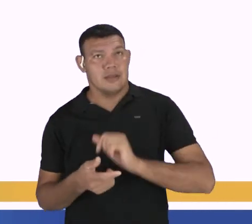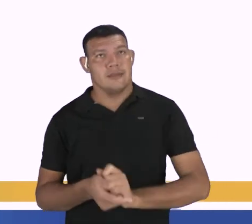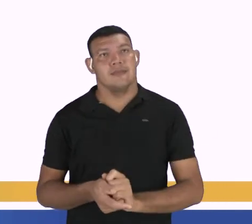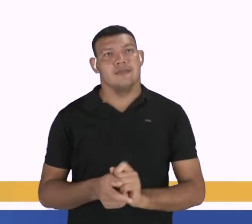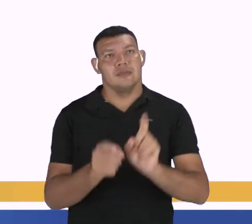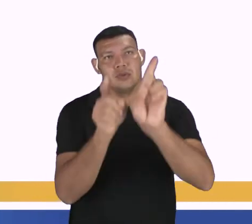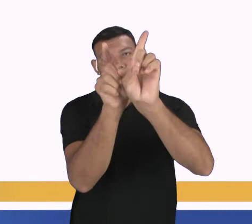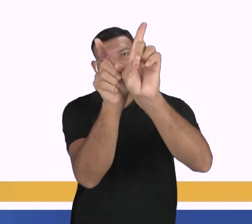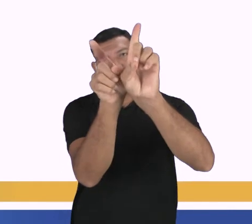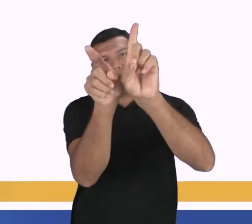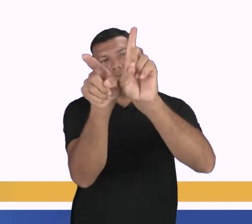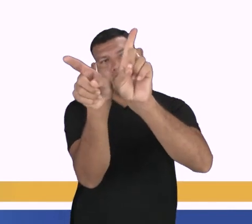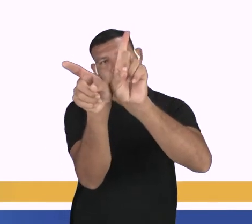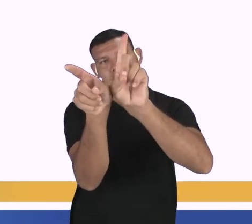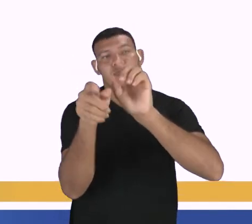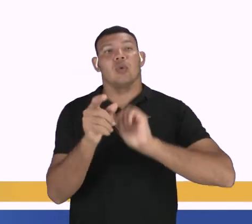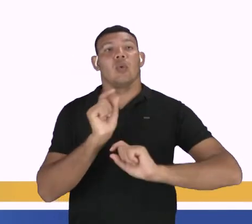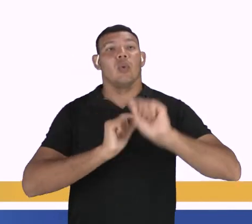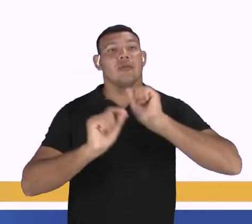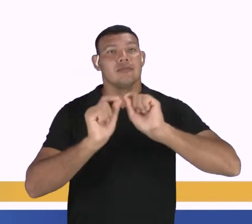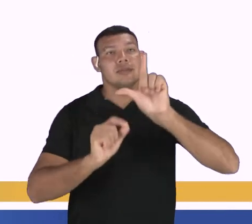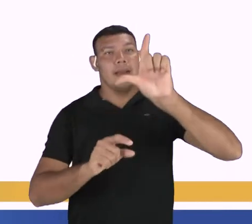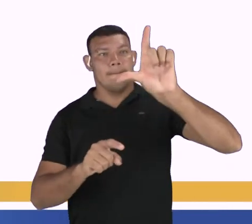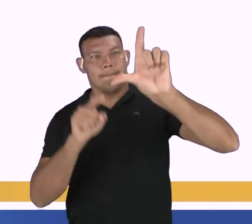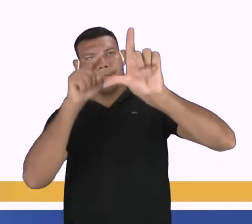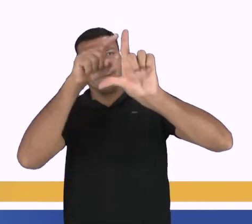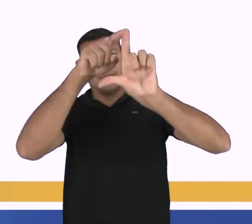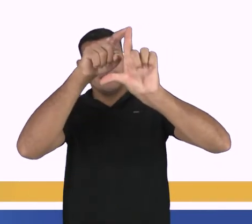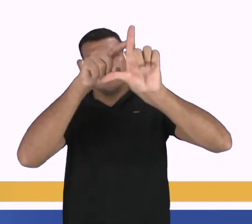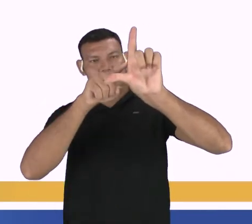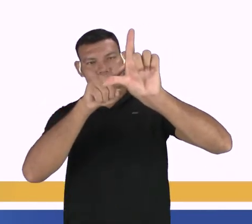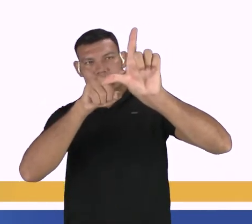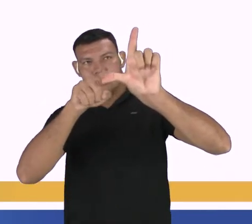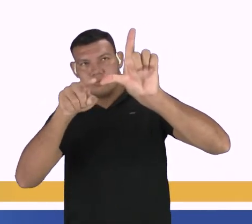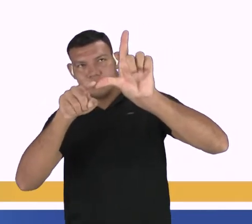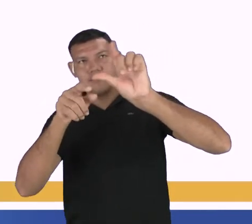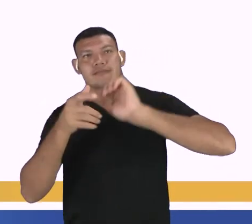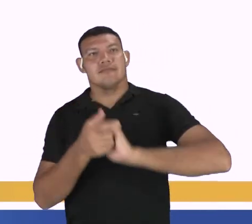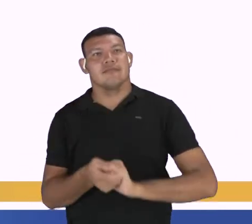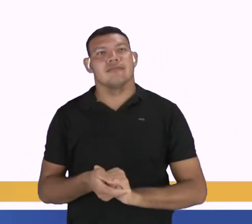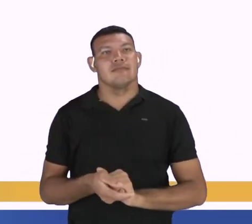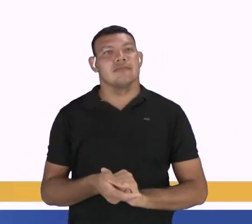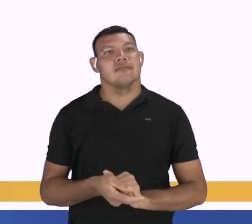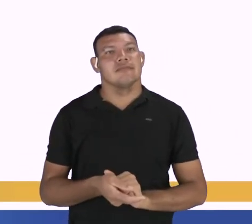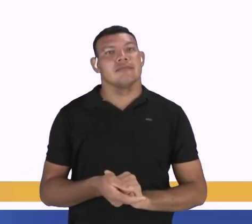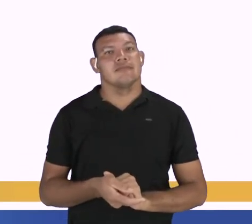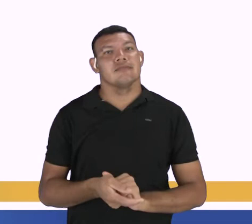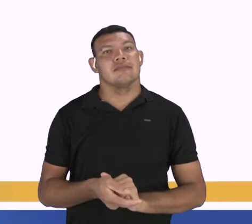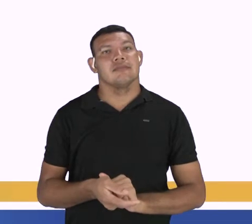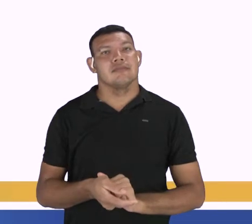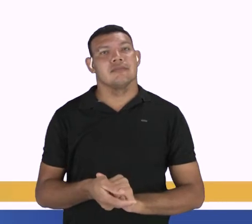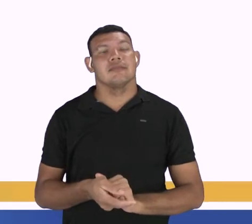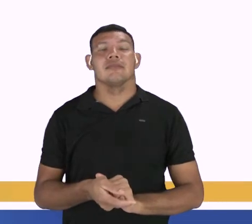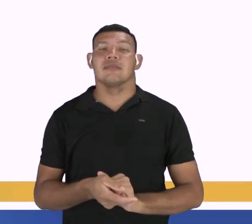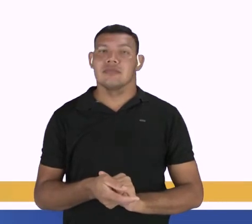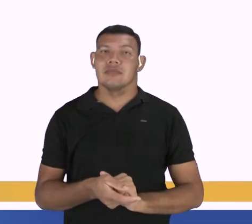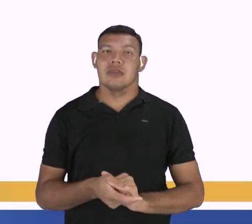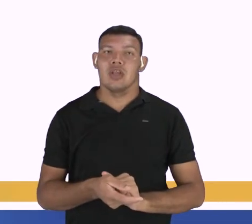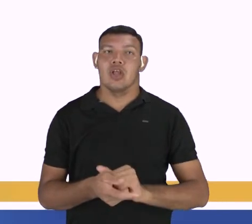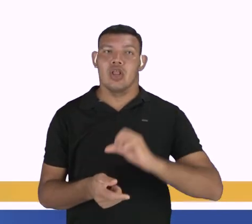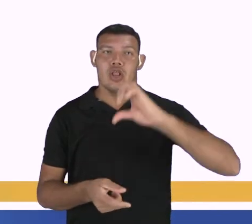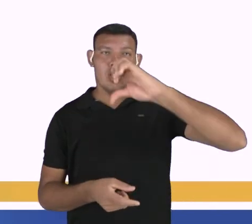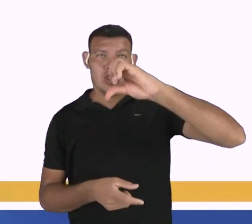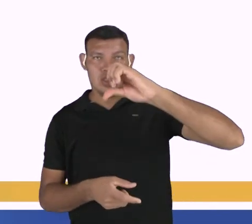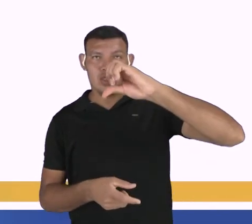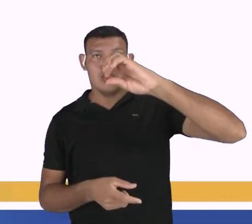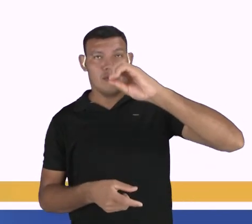horas, você observa o seguinte, que este ângulo vale 90 graus, ou seja, vale um ângulo reto. Toda